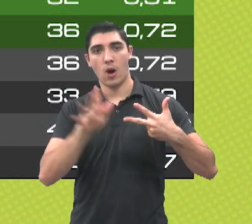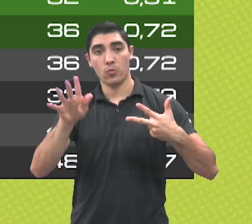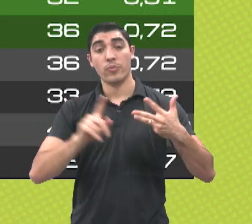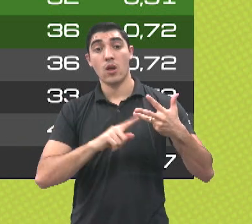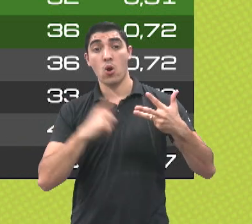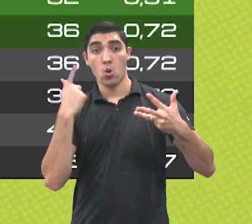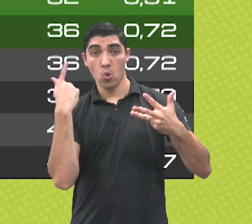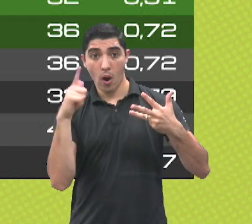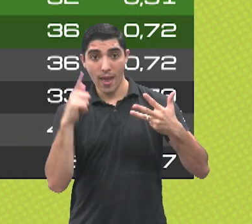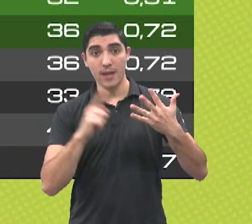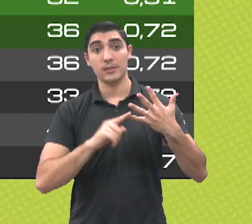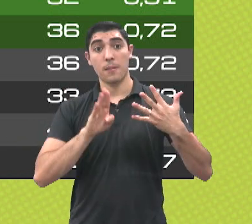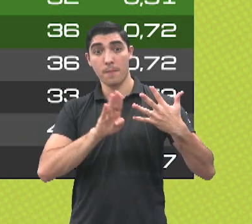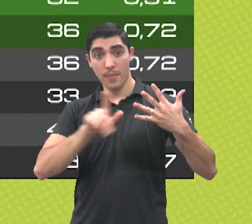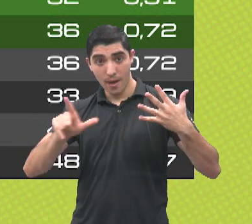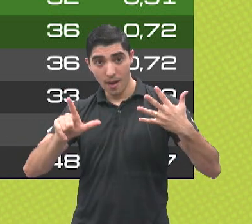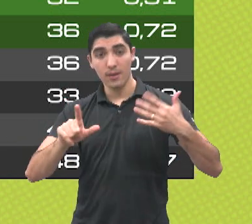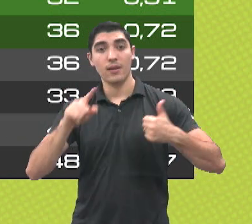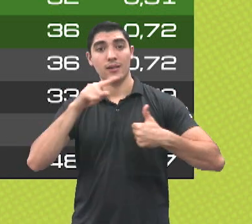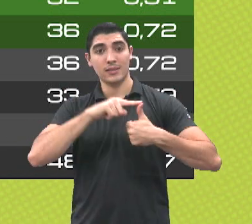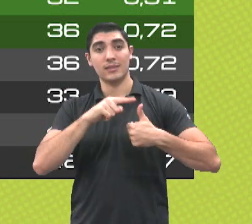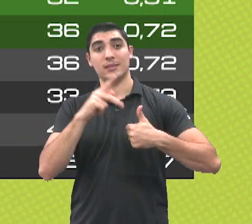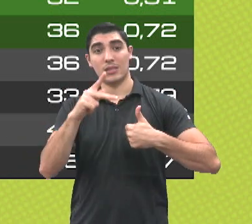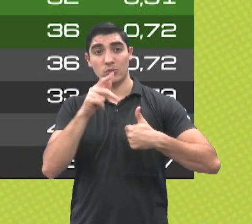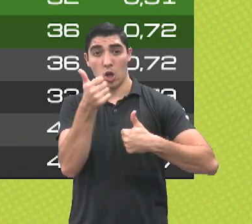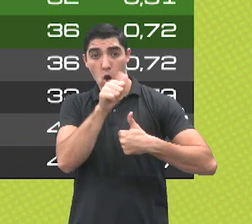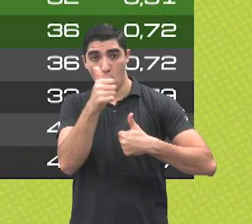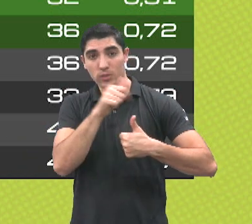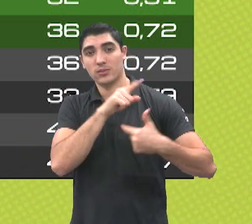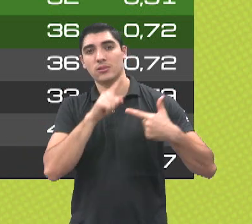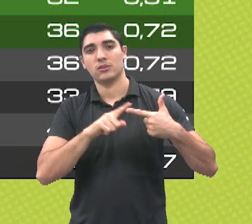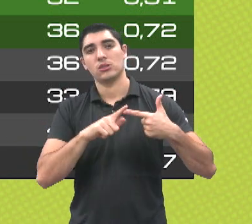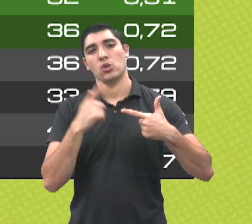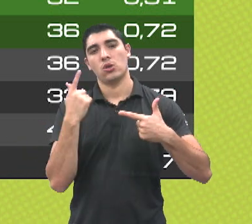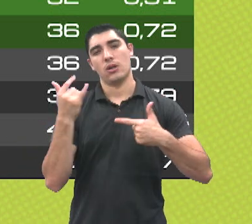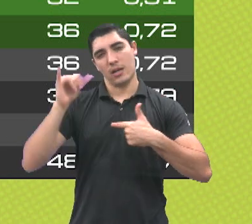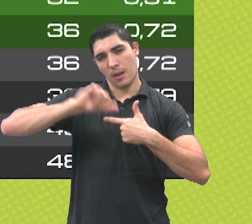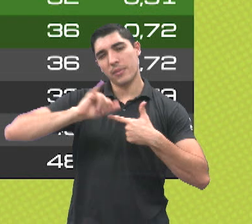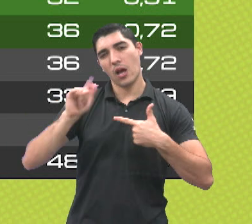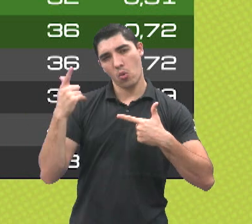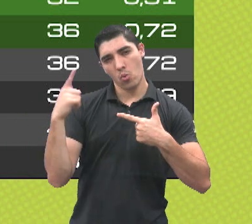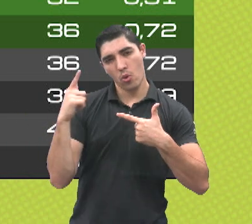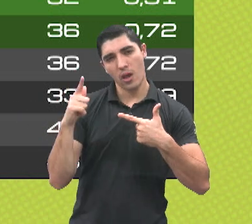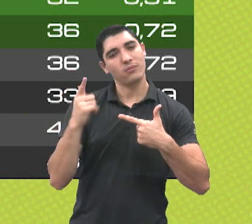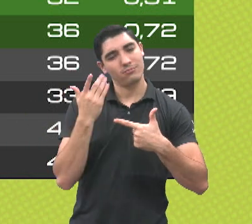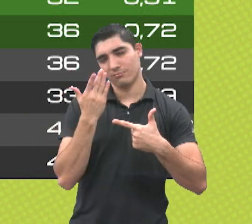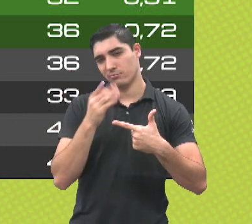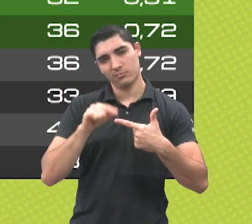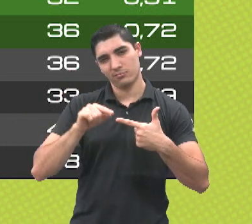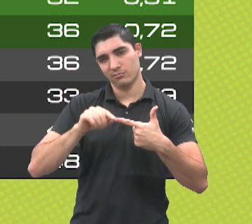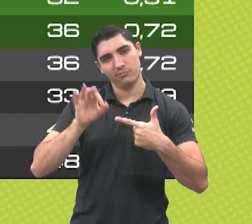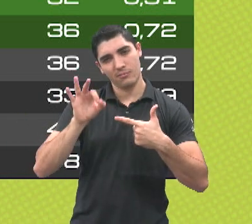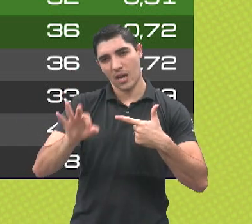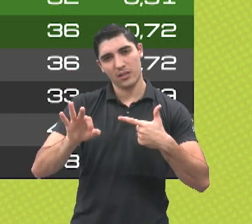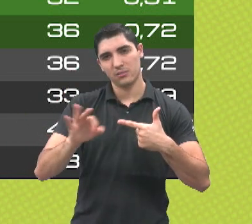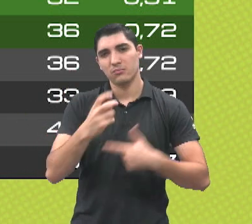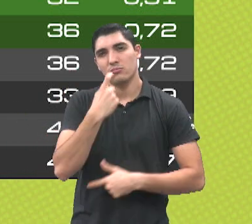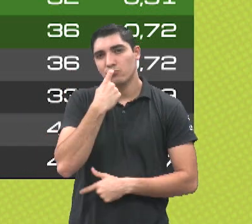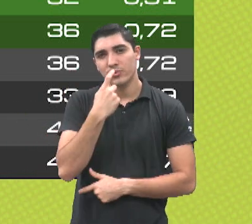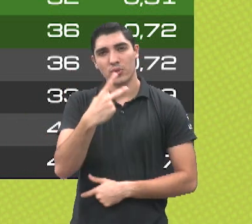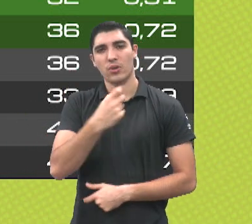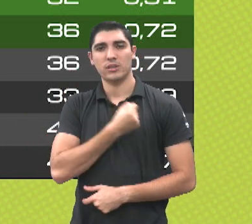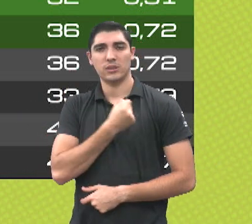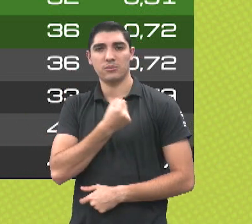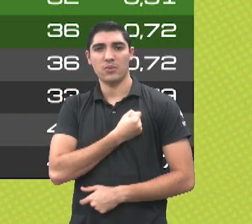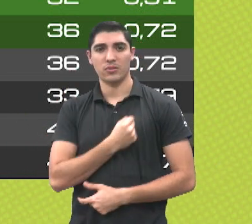o Blumenau é o 10º, o São José é o 11º e o Goiânia já foi, né? O Goiânia já deu o que tinha que dar, infelizmente, é